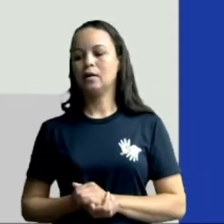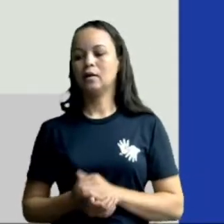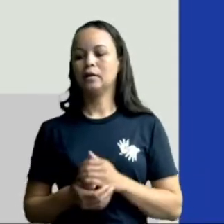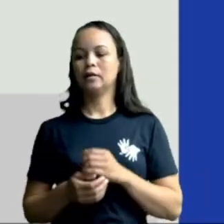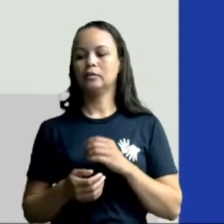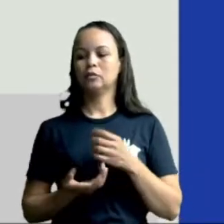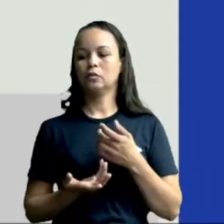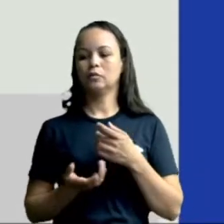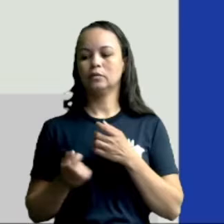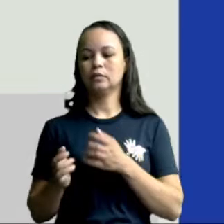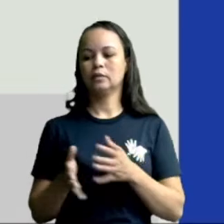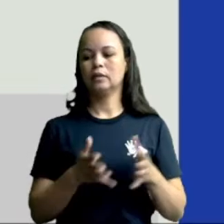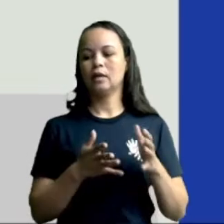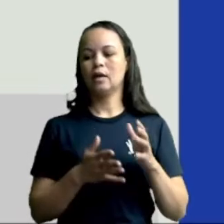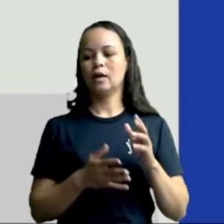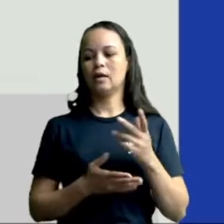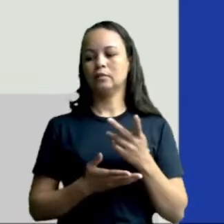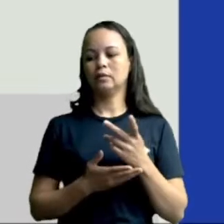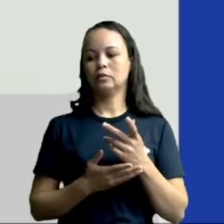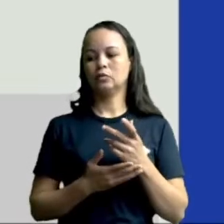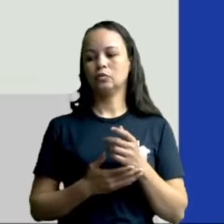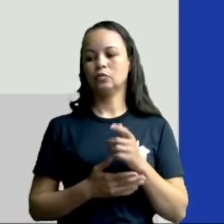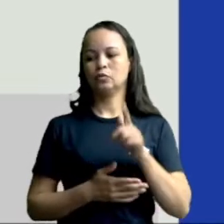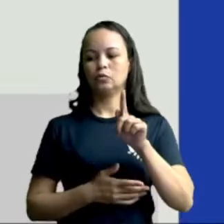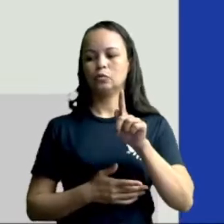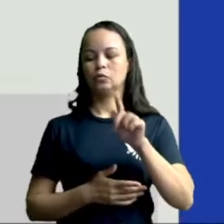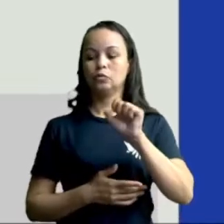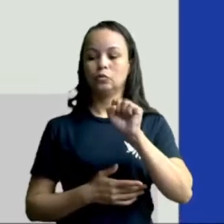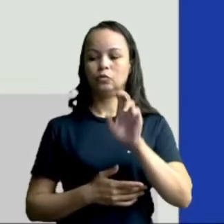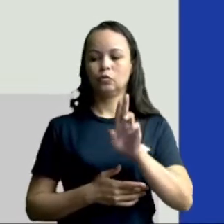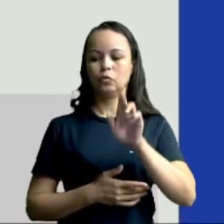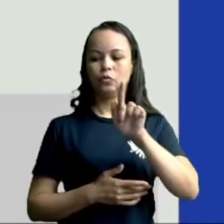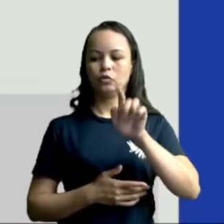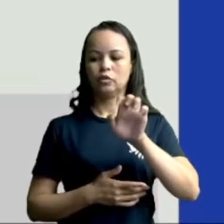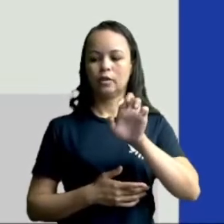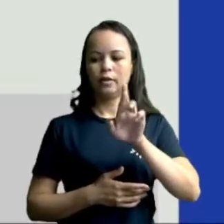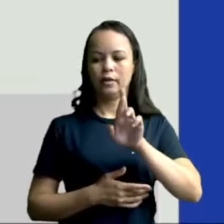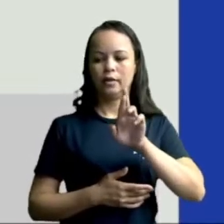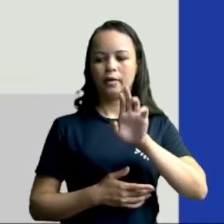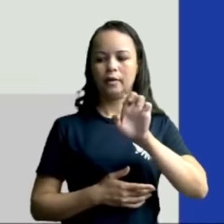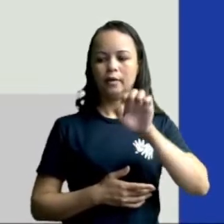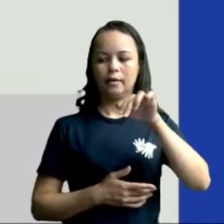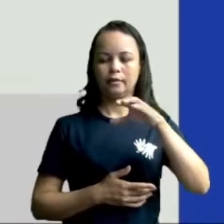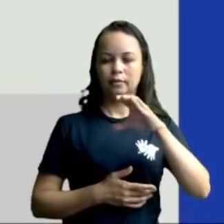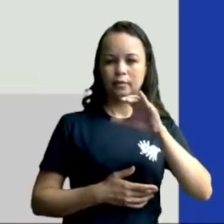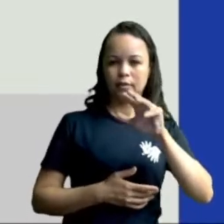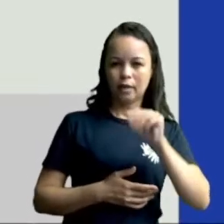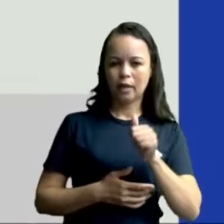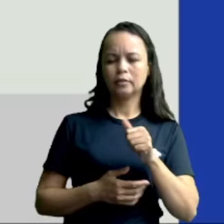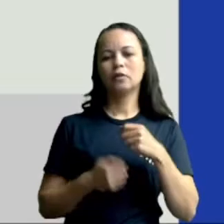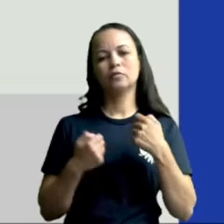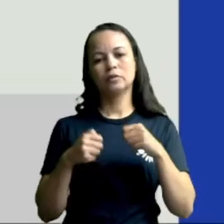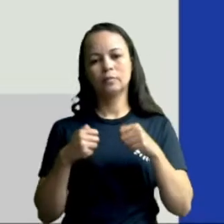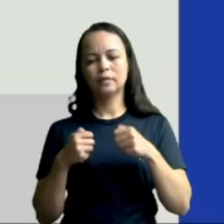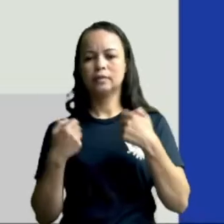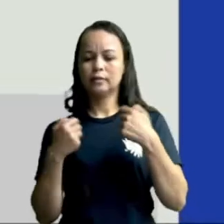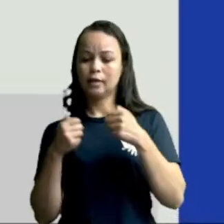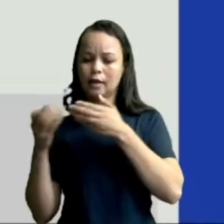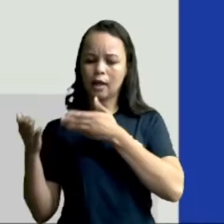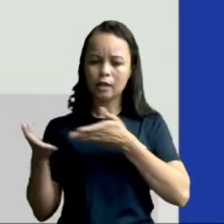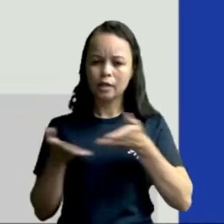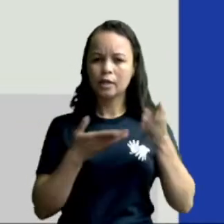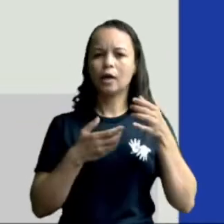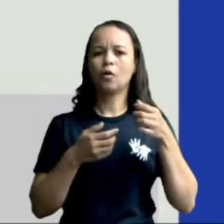entonces deberías ir ahora a comprar los ingredientes, ¿no? Então, você deveria ir agora